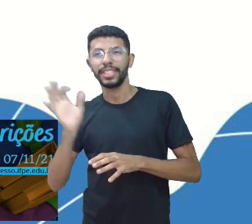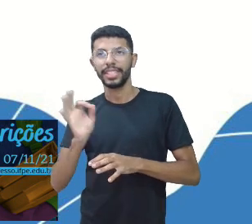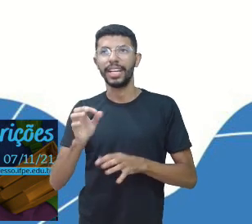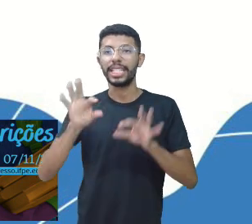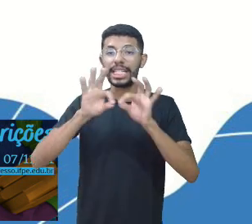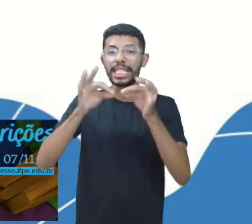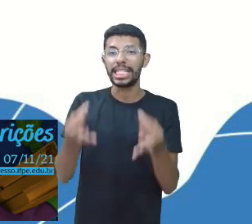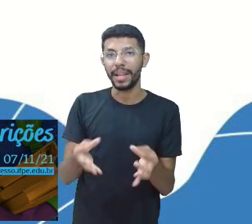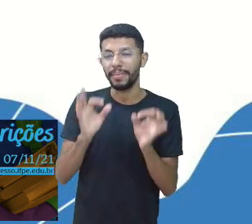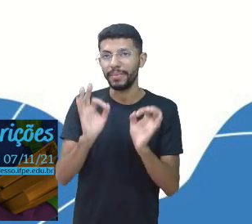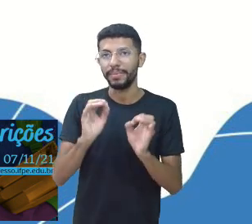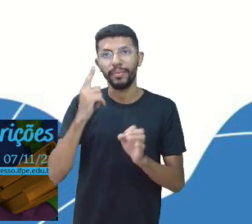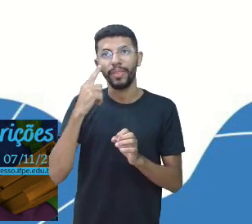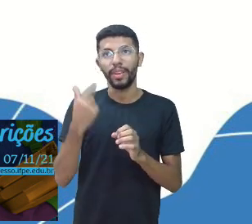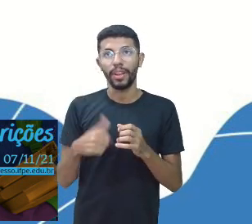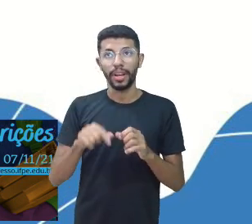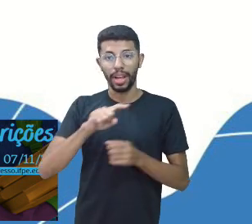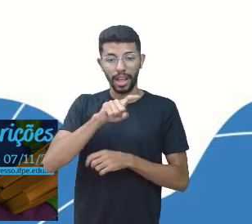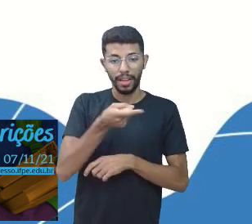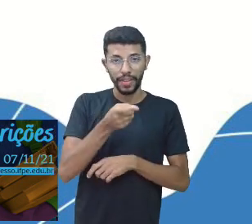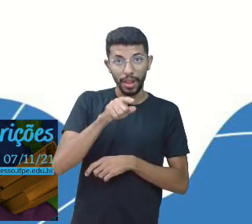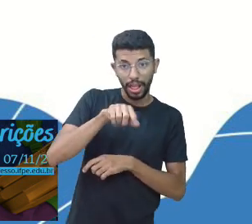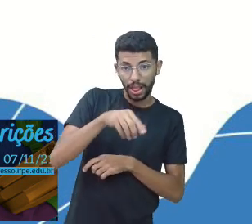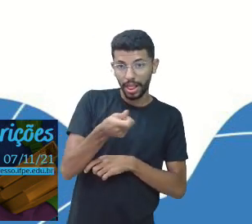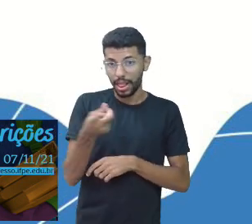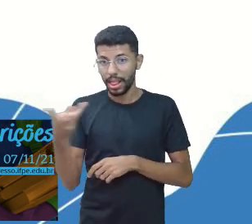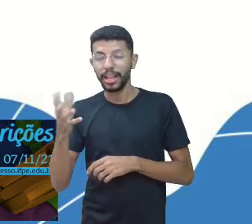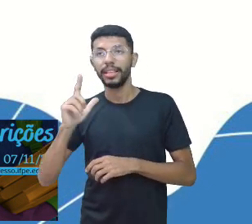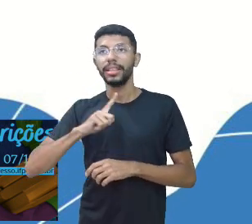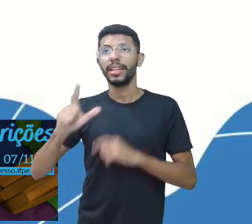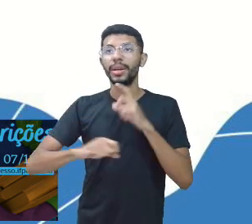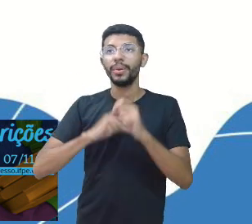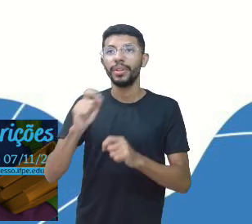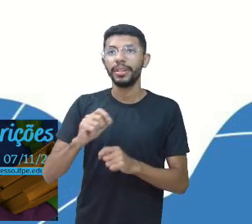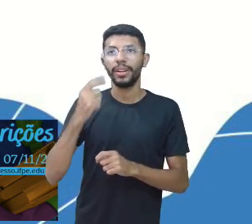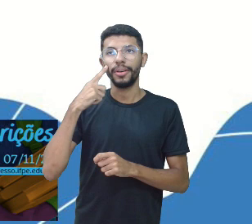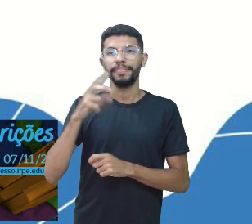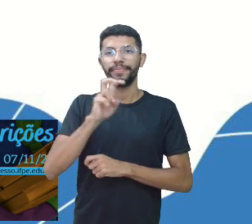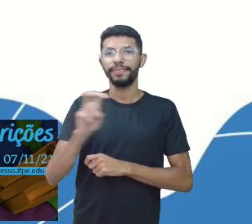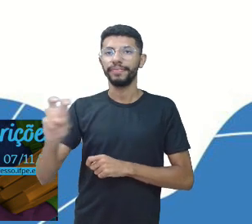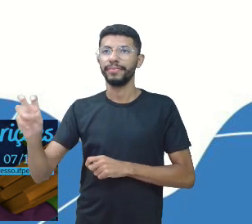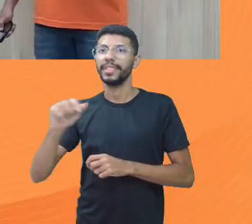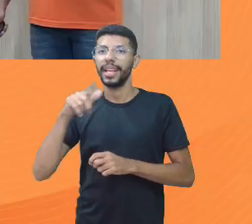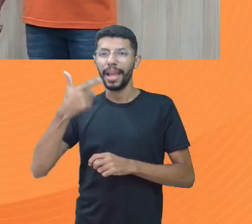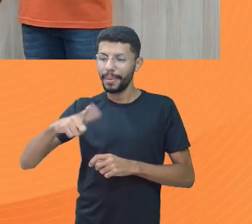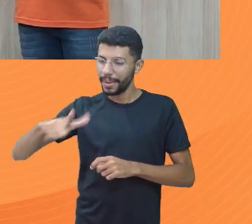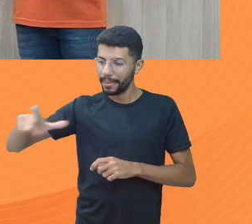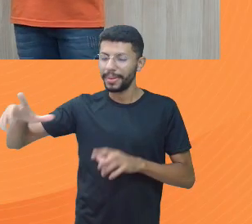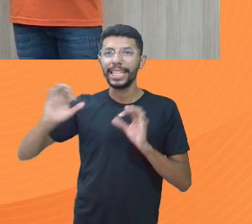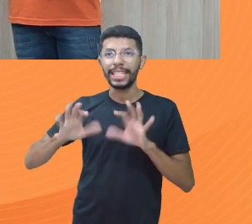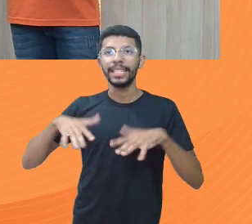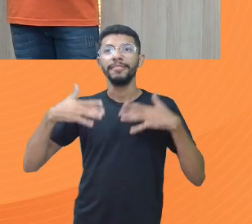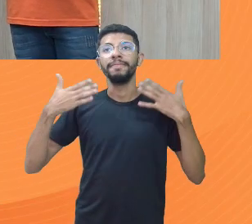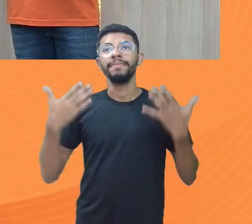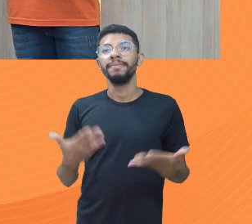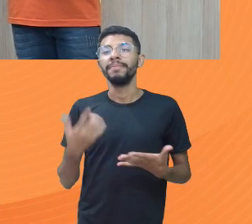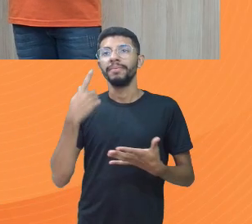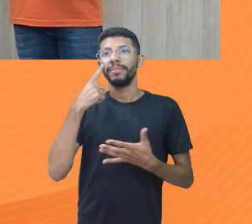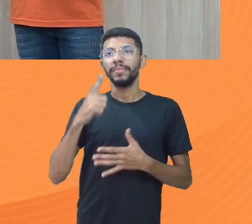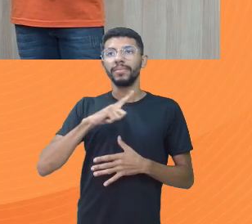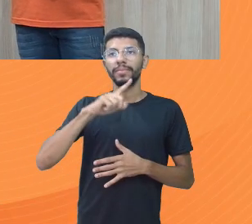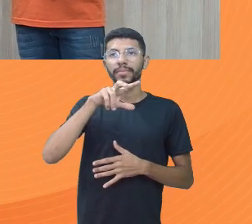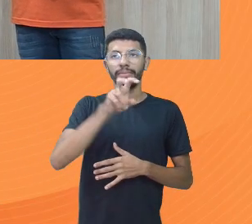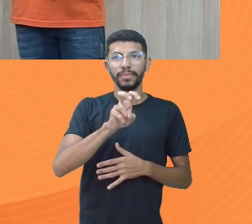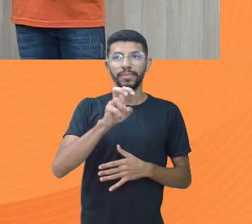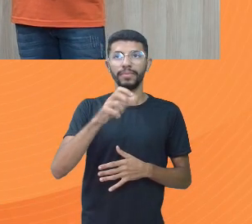Veja que logo depois da vírgula a gente já tem o período, a parte que se repete. Então, eu tenho aí o 5